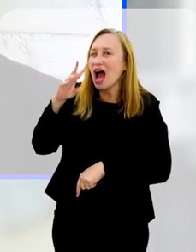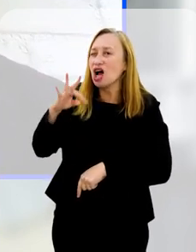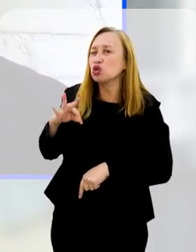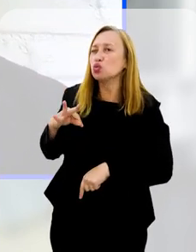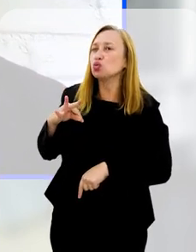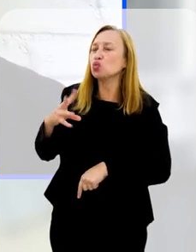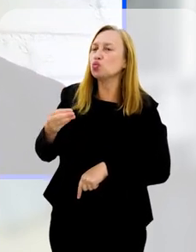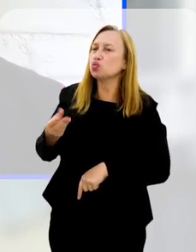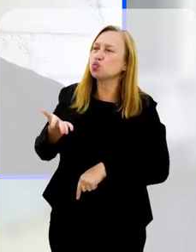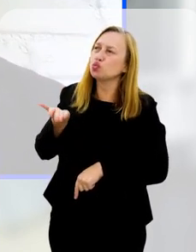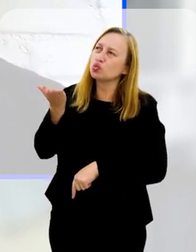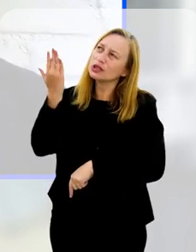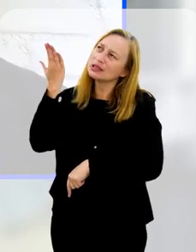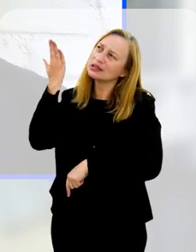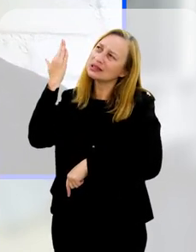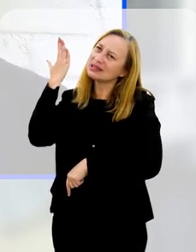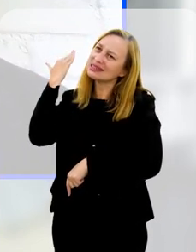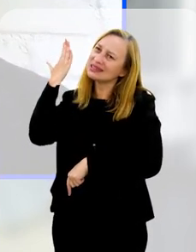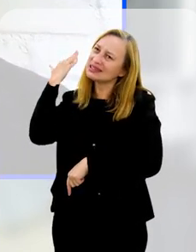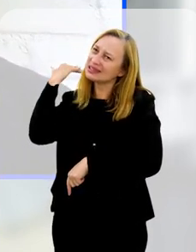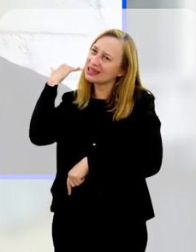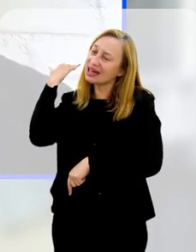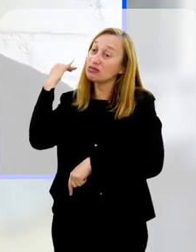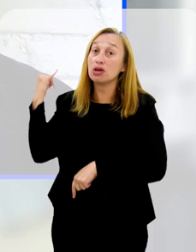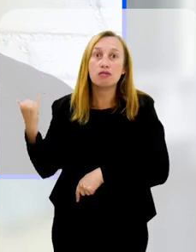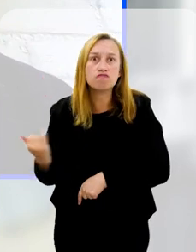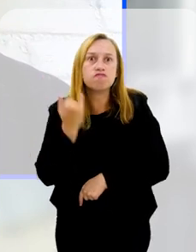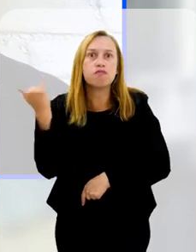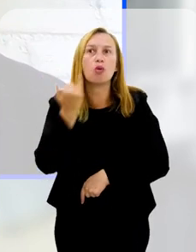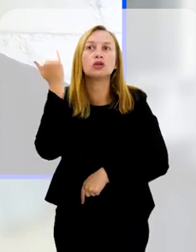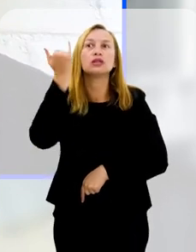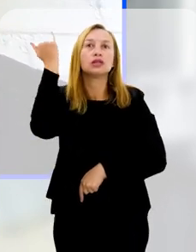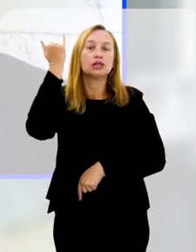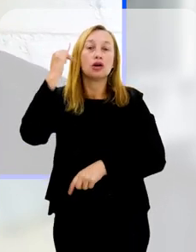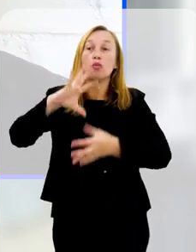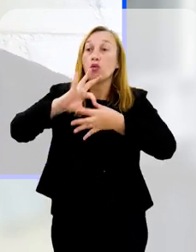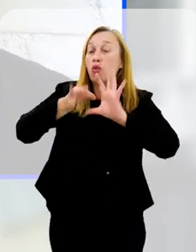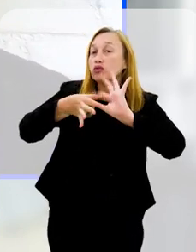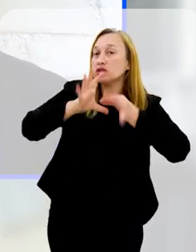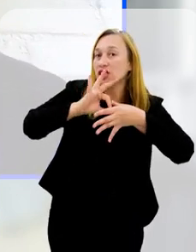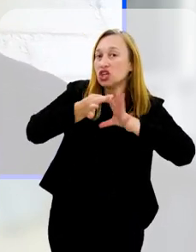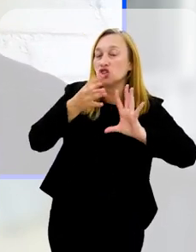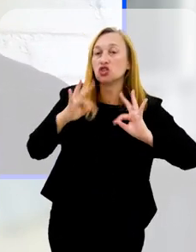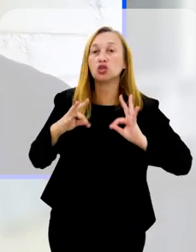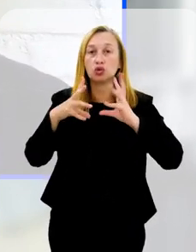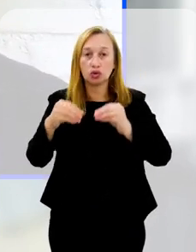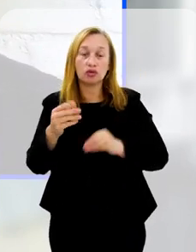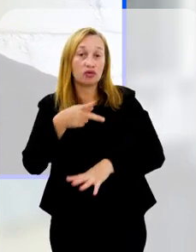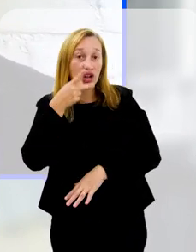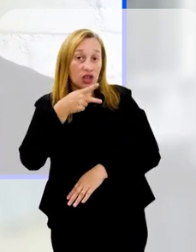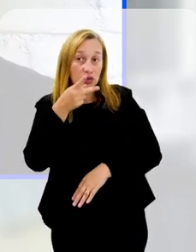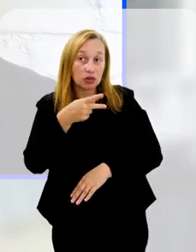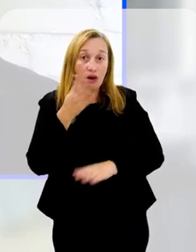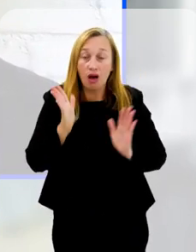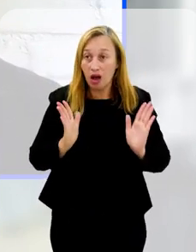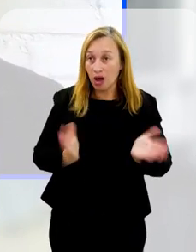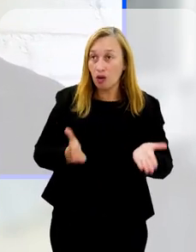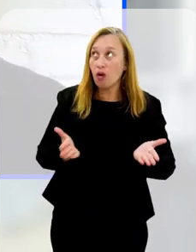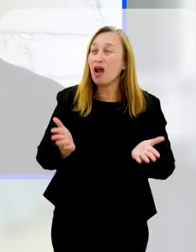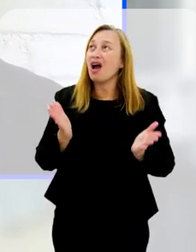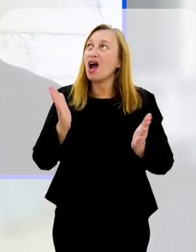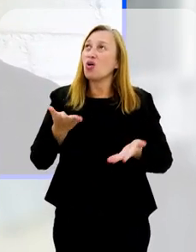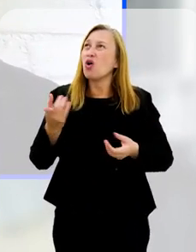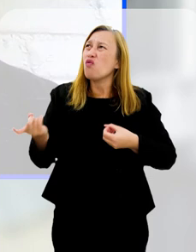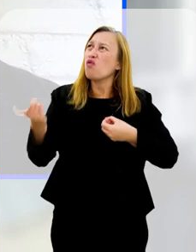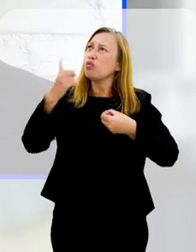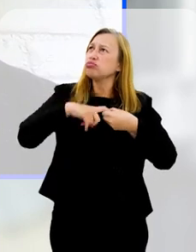história aquilo que é, vamos dizer assim, relevante para o contexto do que nós estamos falando. Então, eu acho que,